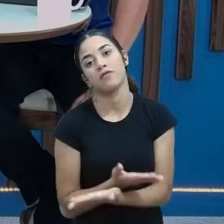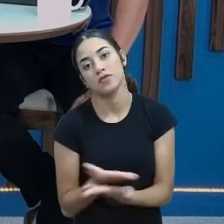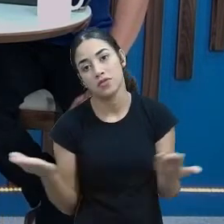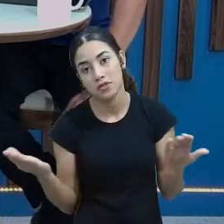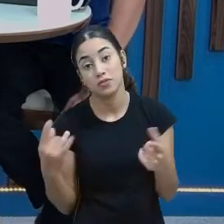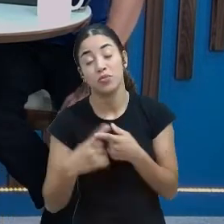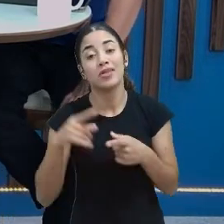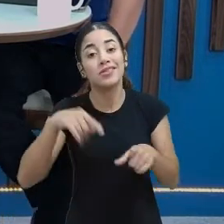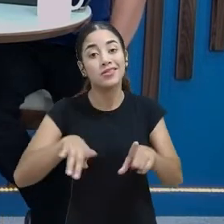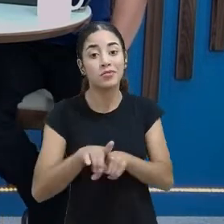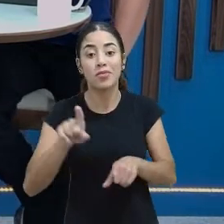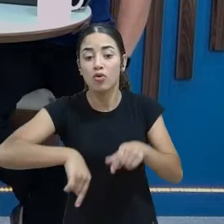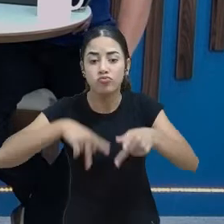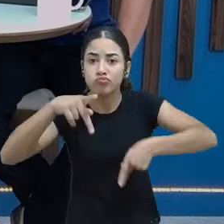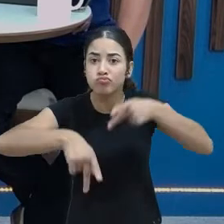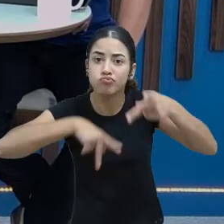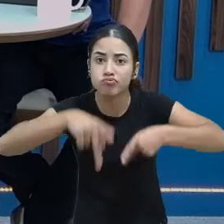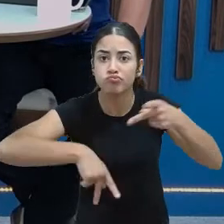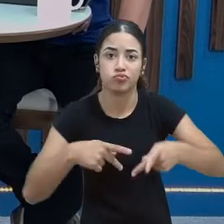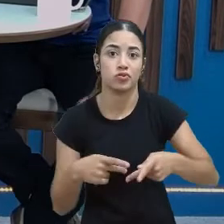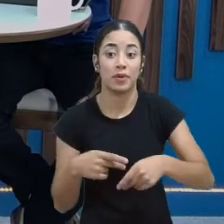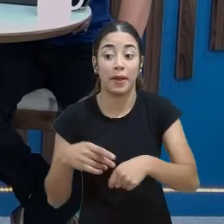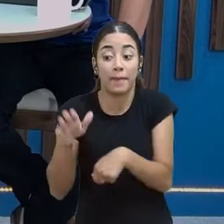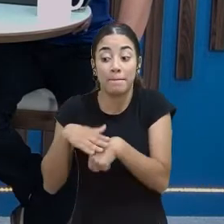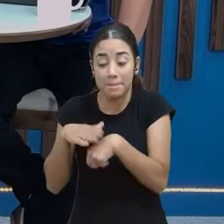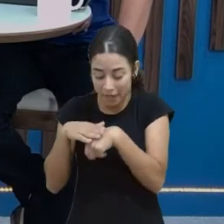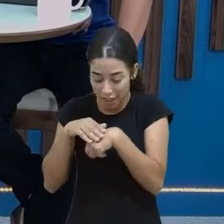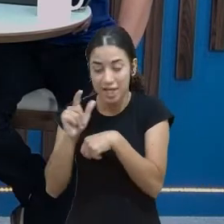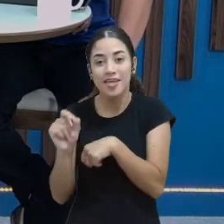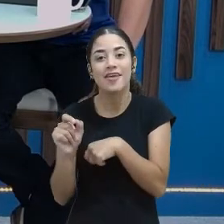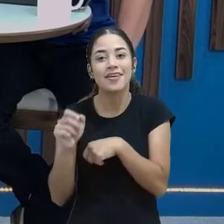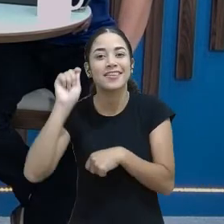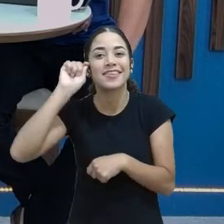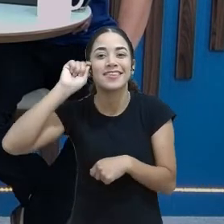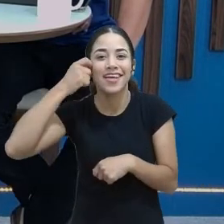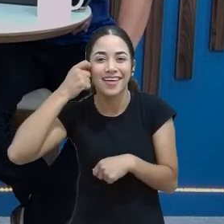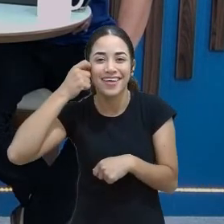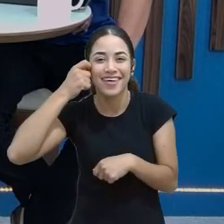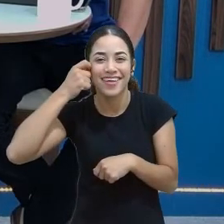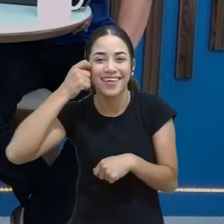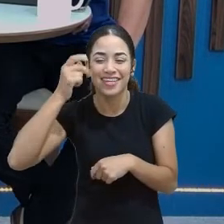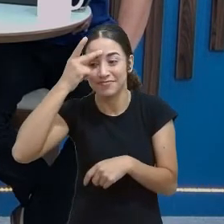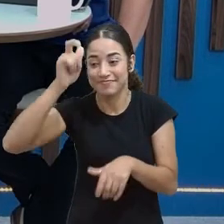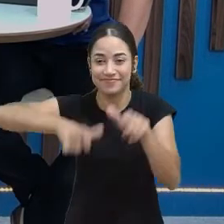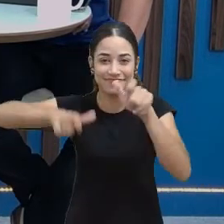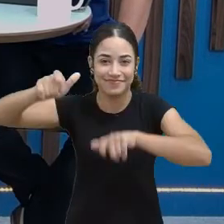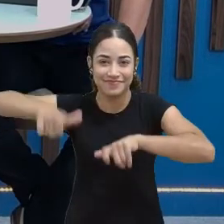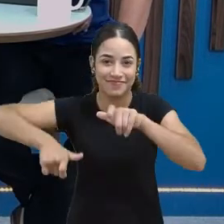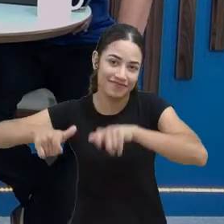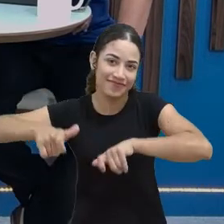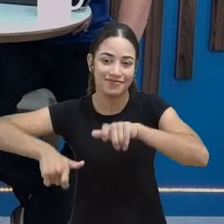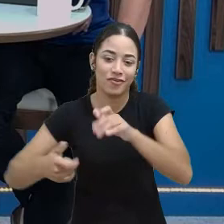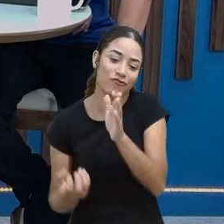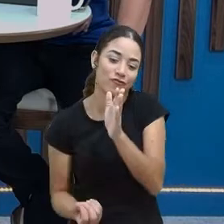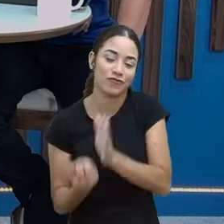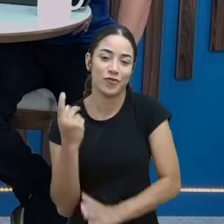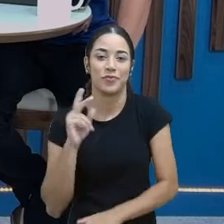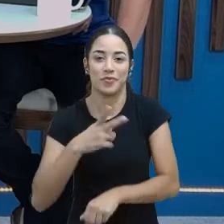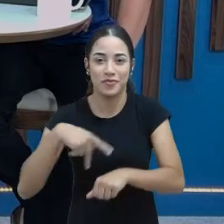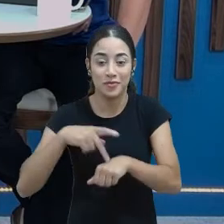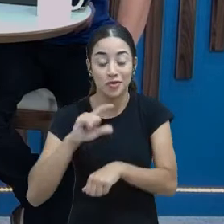né, foi essa população, né, com as mãos negras, como a gente costuma dizer, que foi construído esse país. A